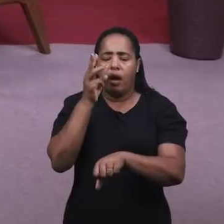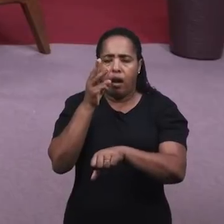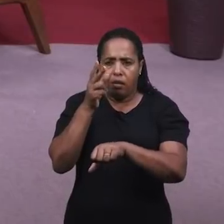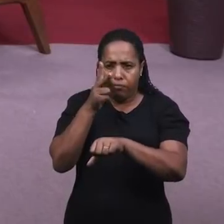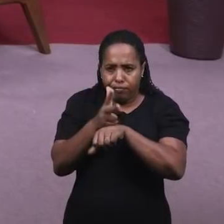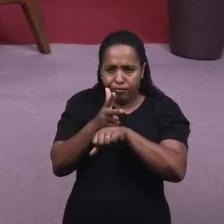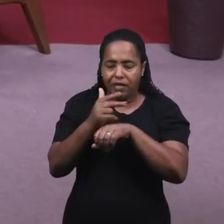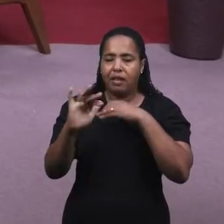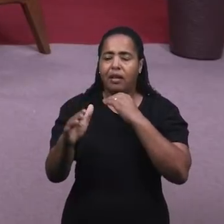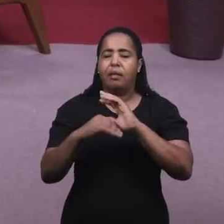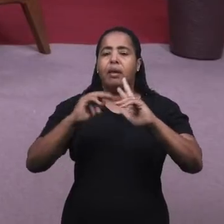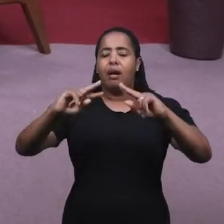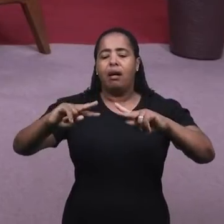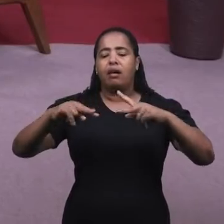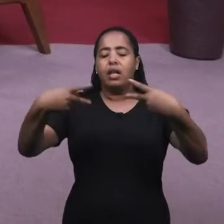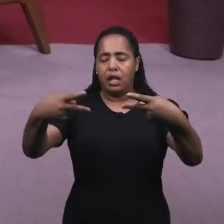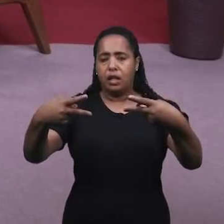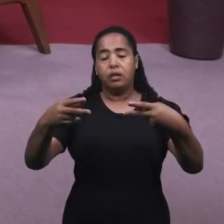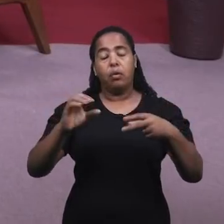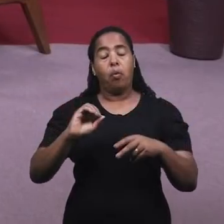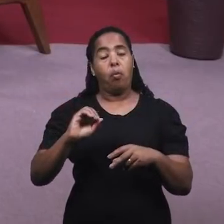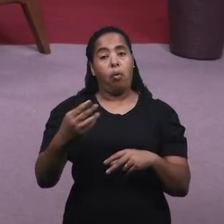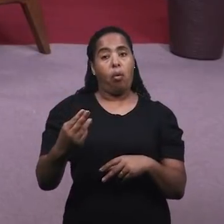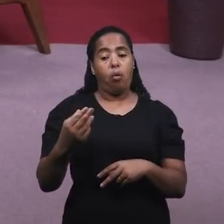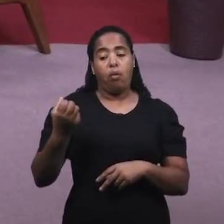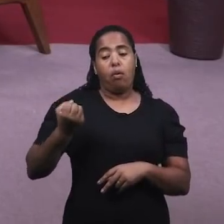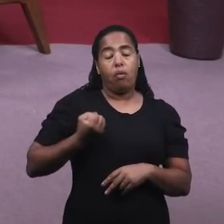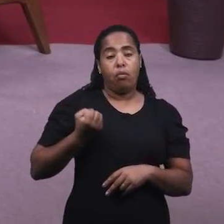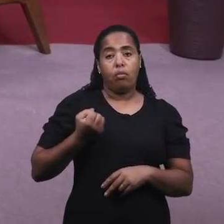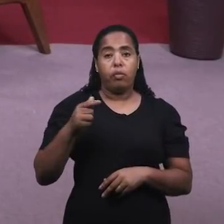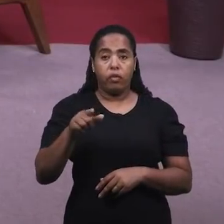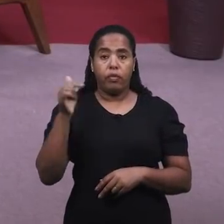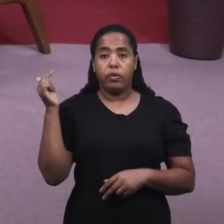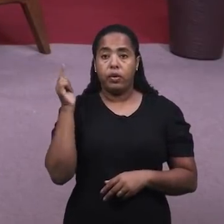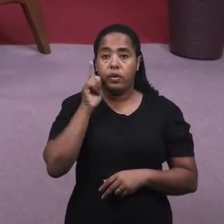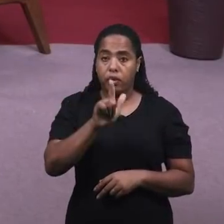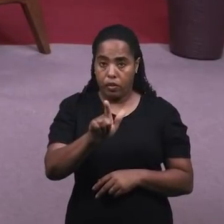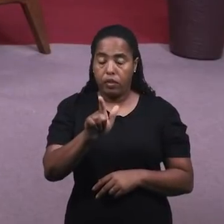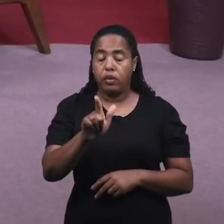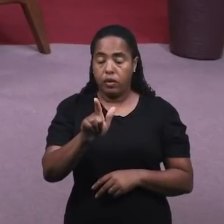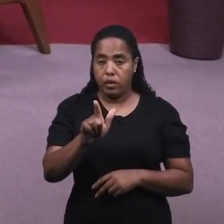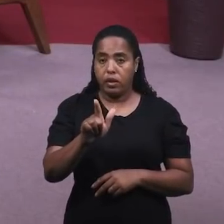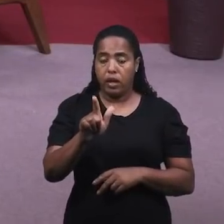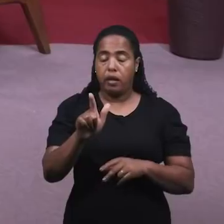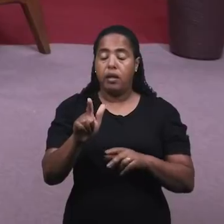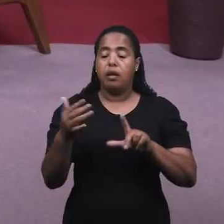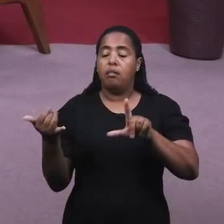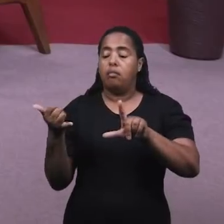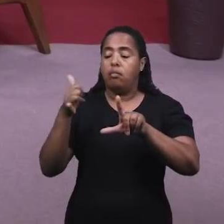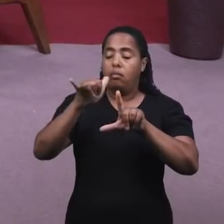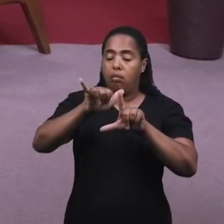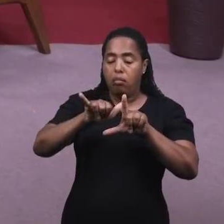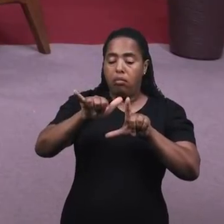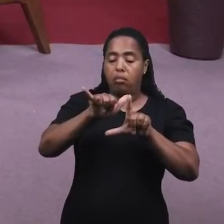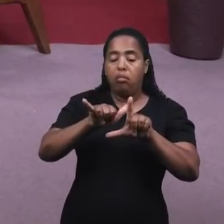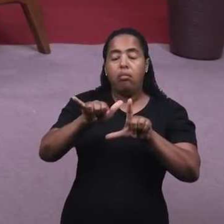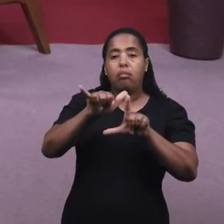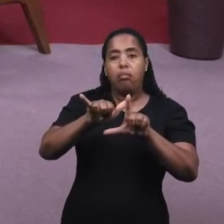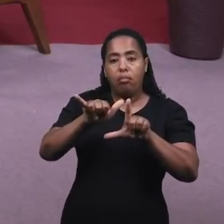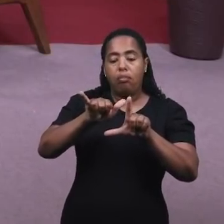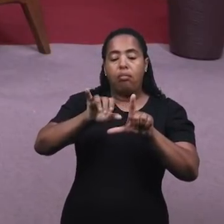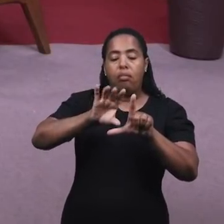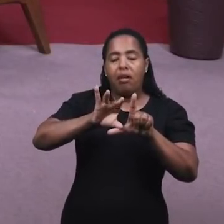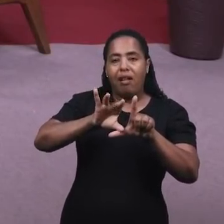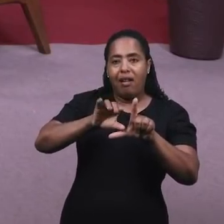gente no link ou no número que você consegue alcançar, consegue encontrar, apontando a câmera do seu celular para o